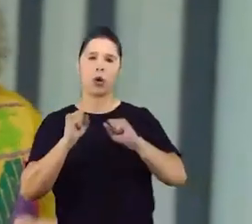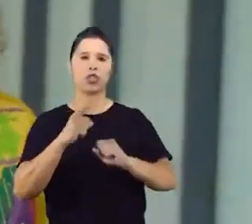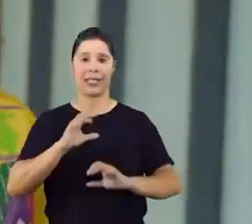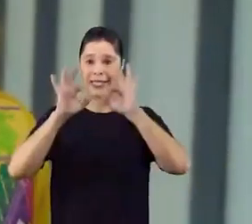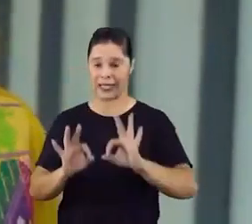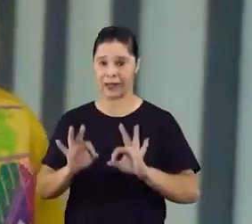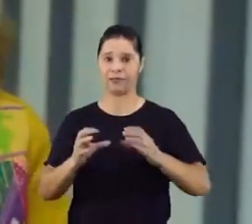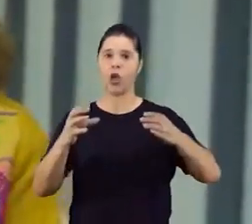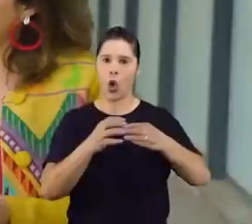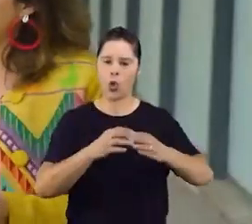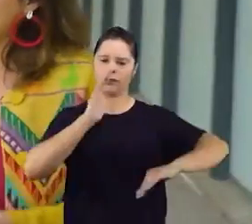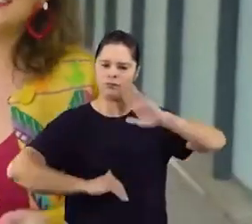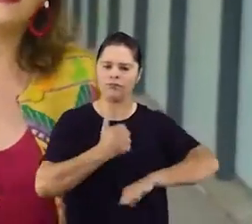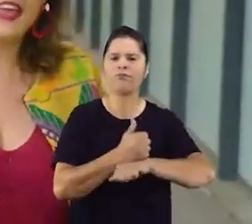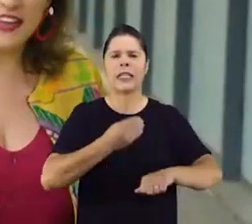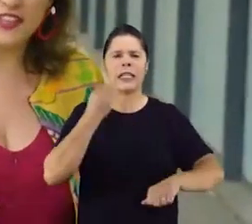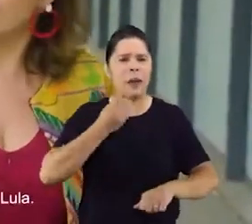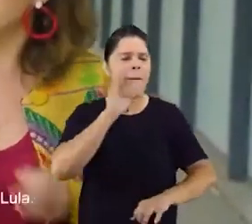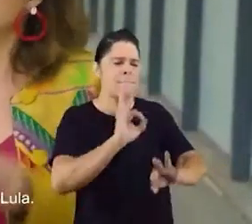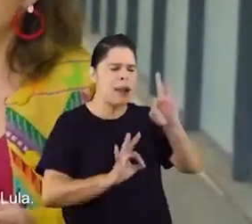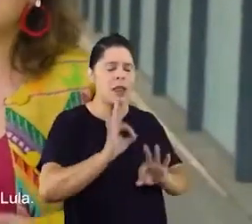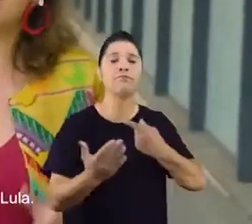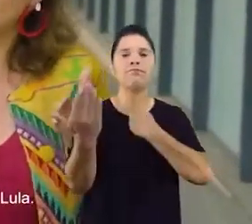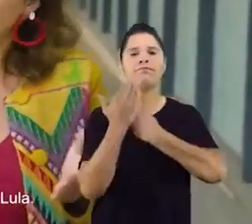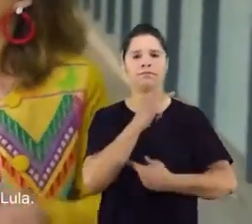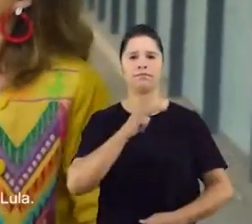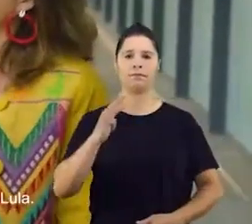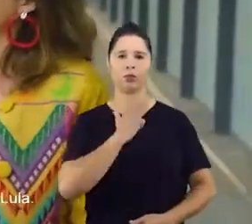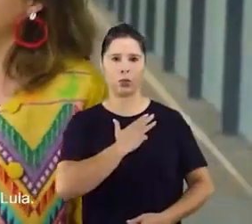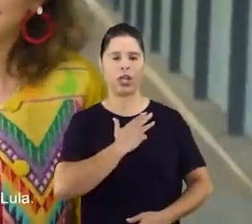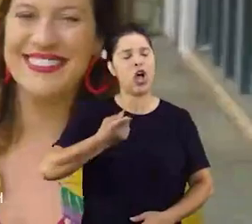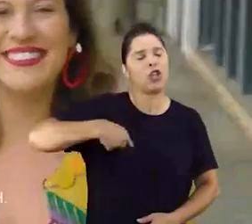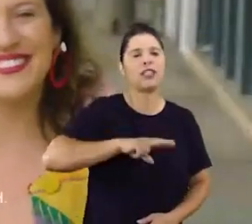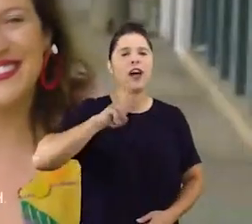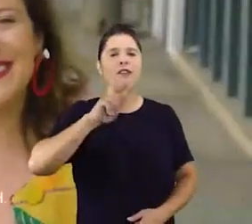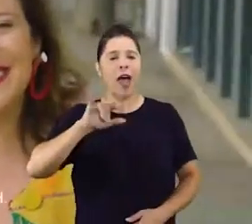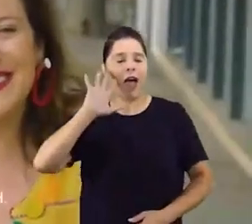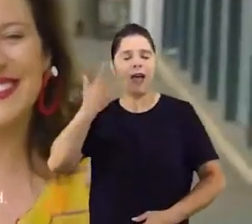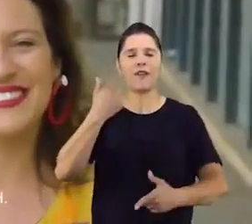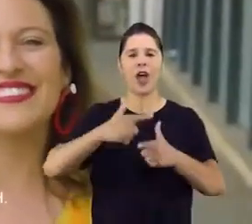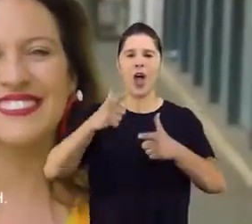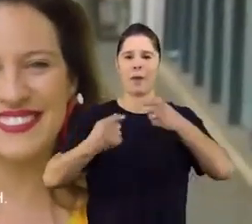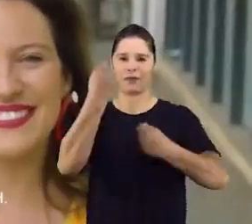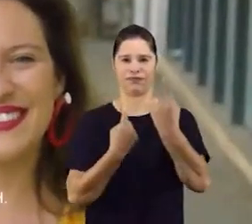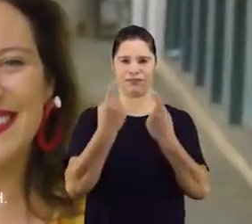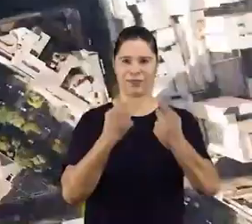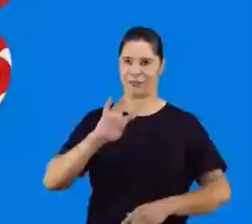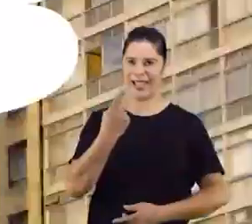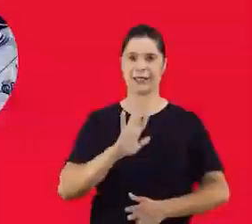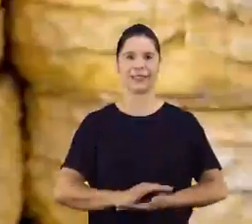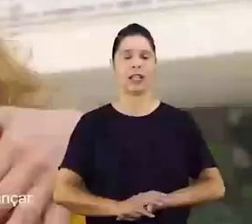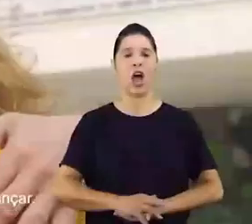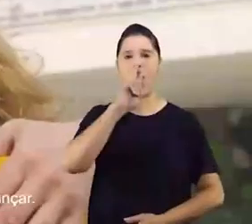ter certeza, como equipe técnica experiente, com planejamento e apoio do presidente Lula. Nós vamos destravar o trânsito de BH.